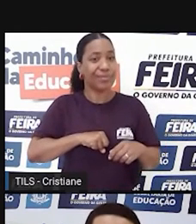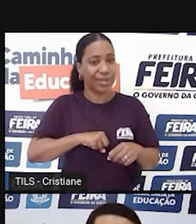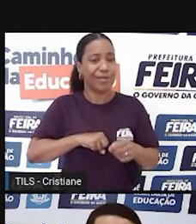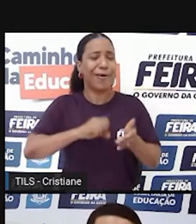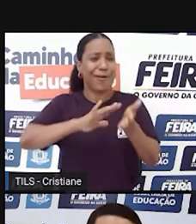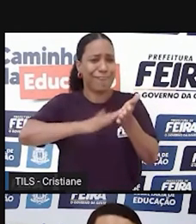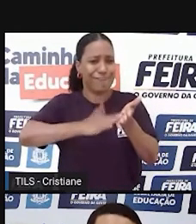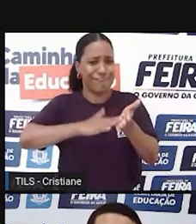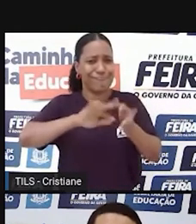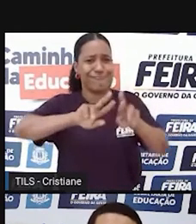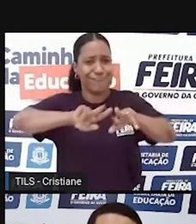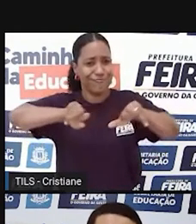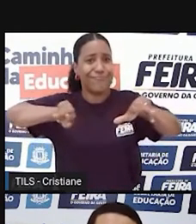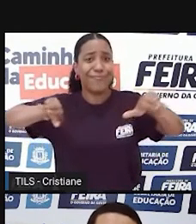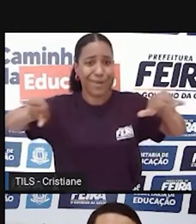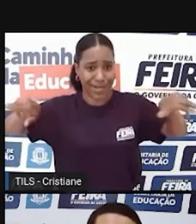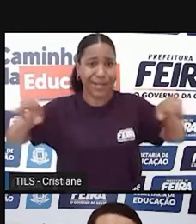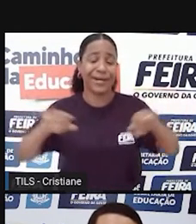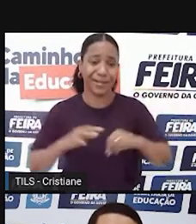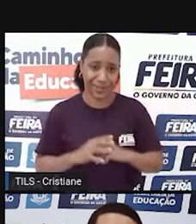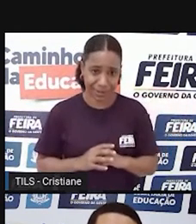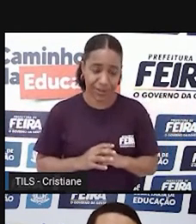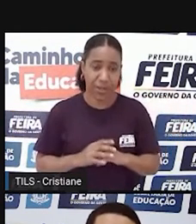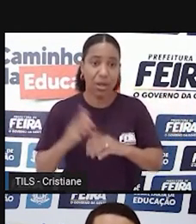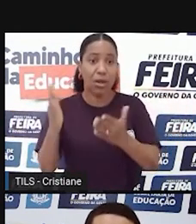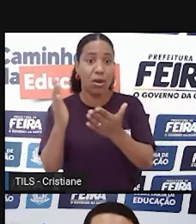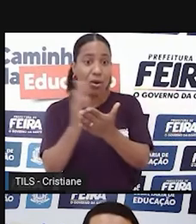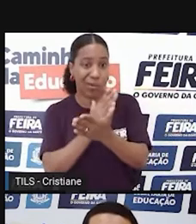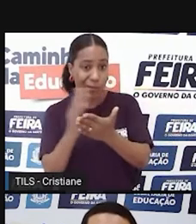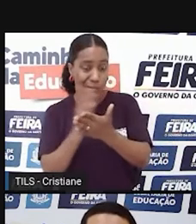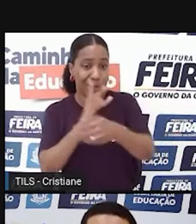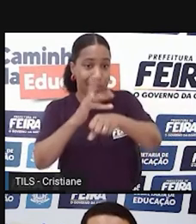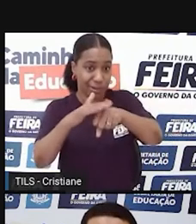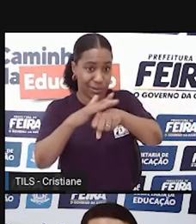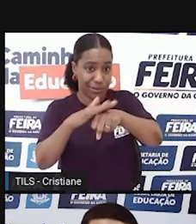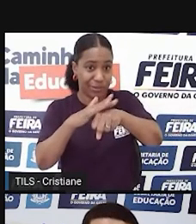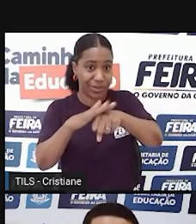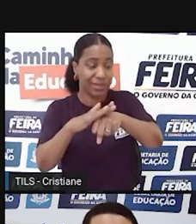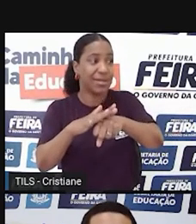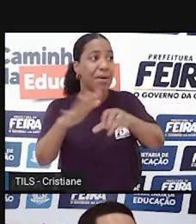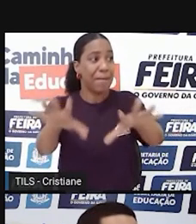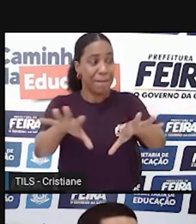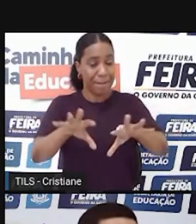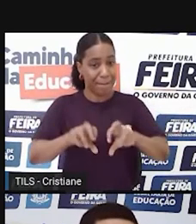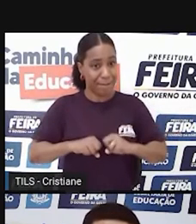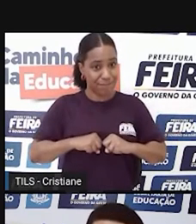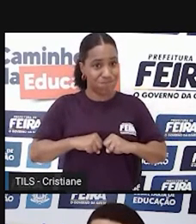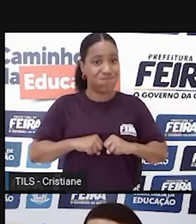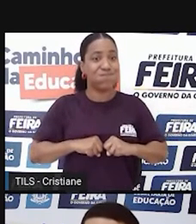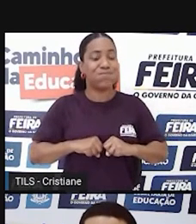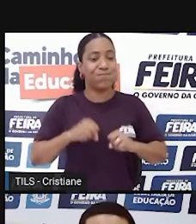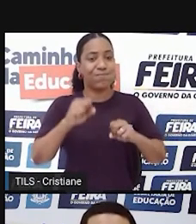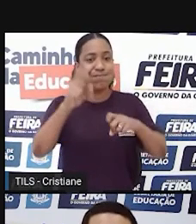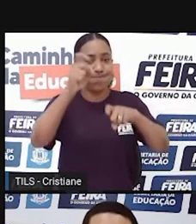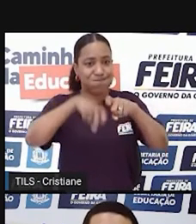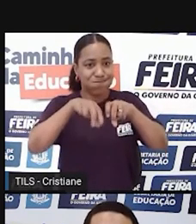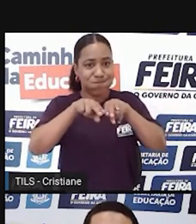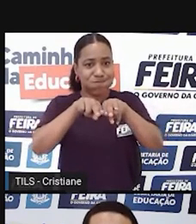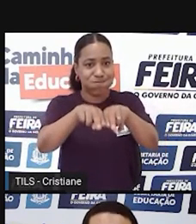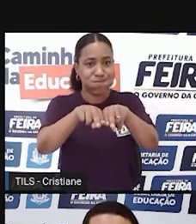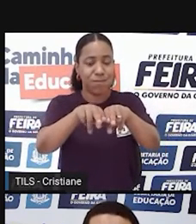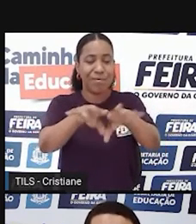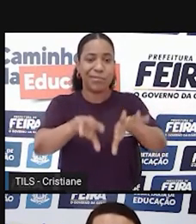muito grande, né? Tem muitas doenças que são sexualmente transmissíveis e que elas estão se espalhando pelo